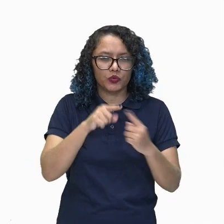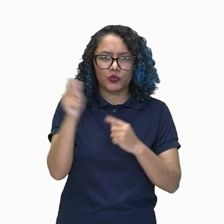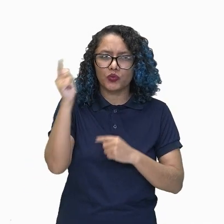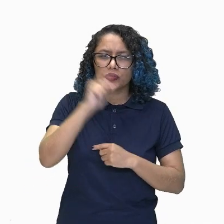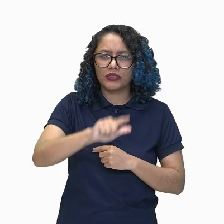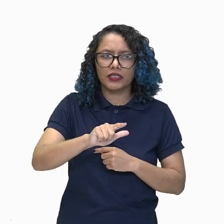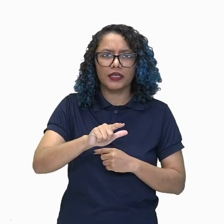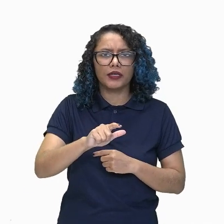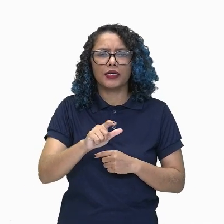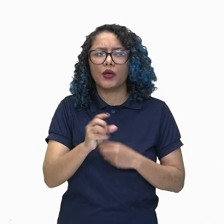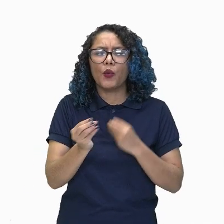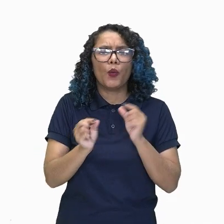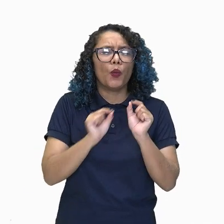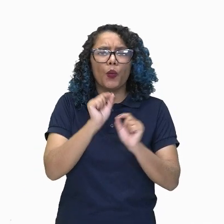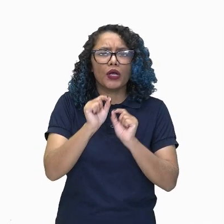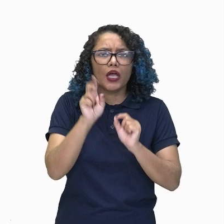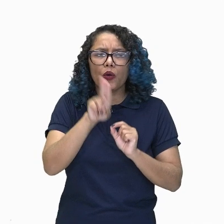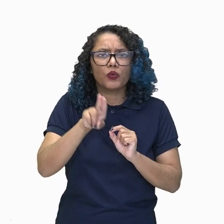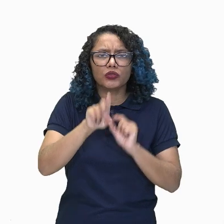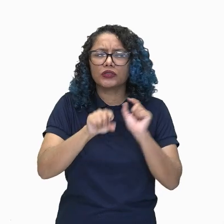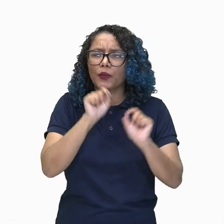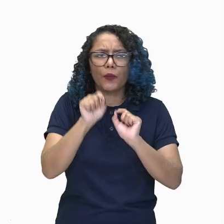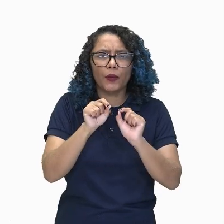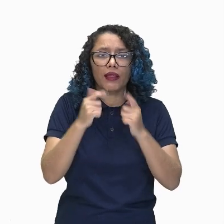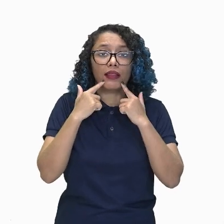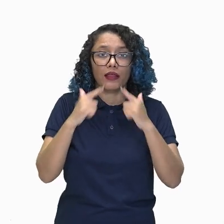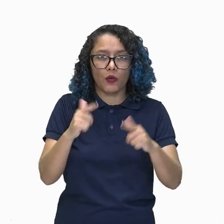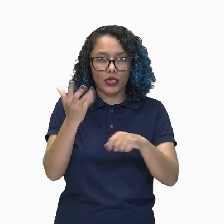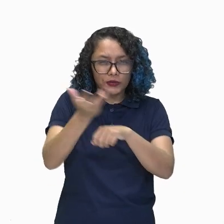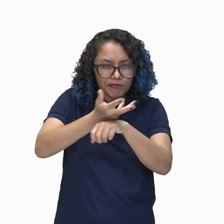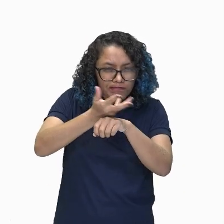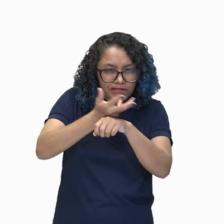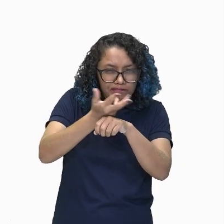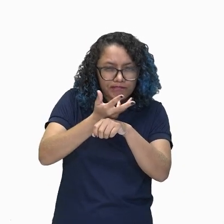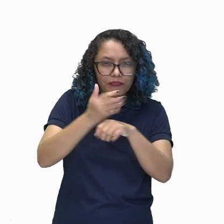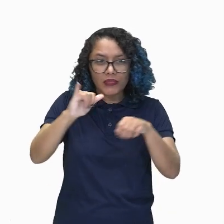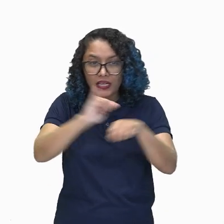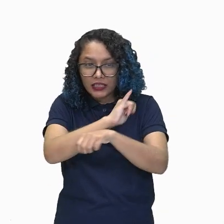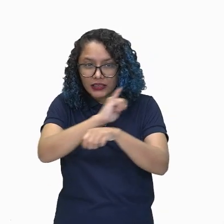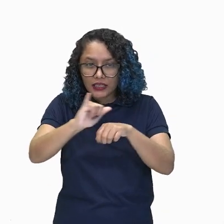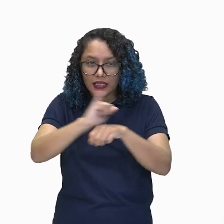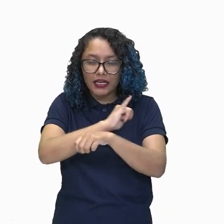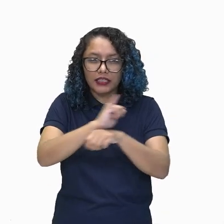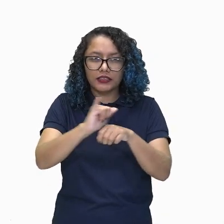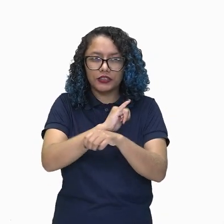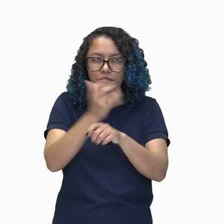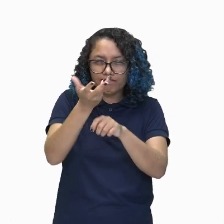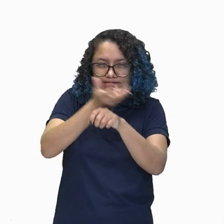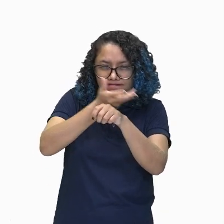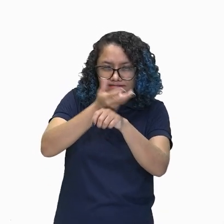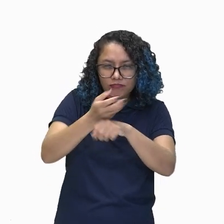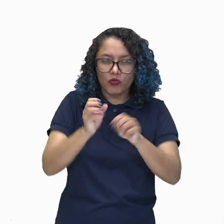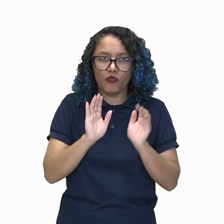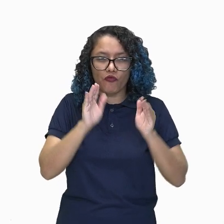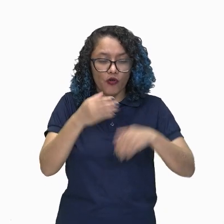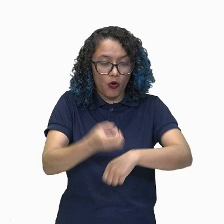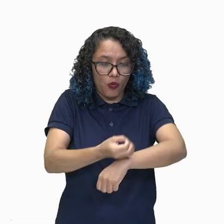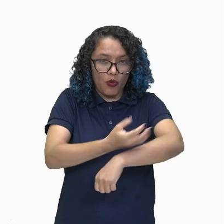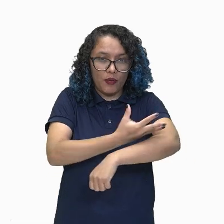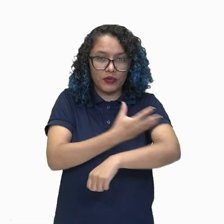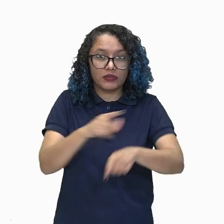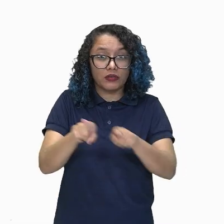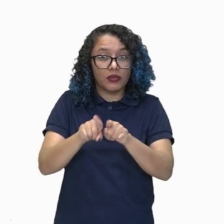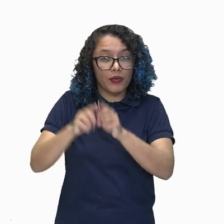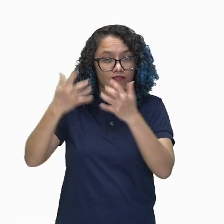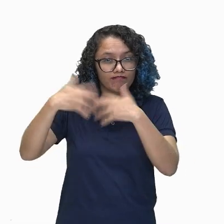objetivo, recorre a uma linguagem persuasiva, estratégias de apelo emocional racional, além